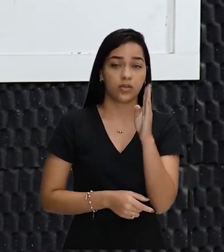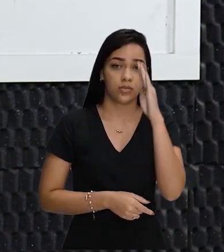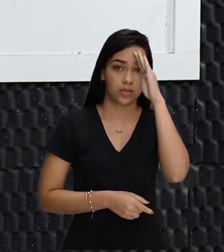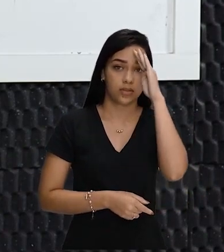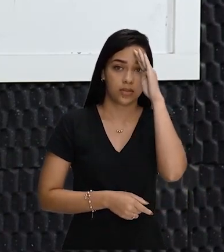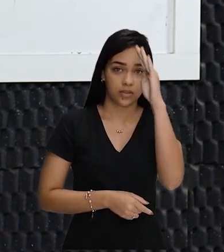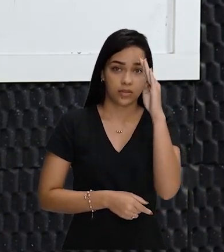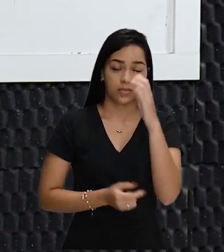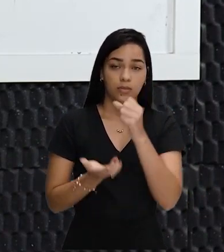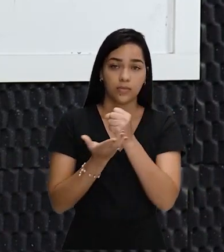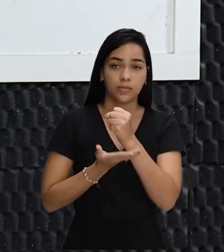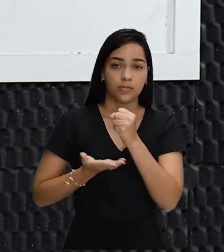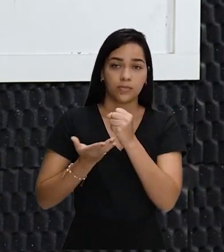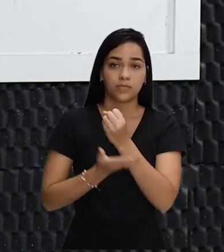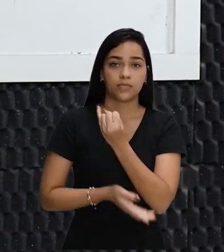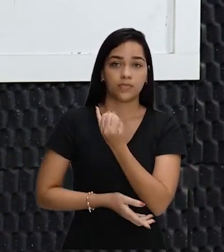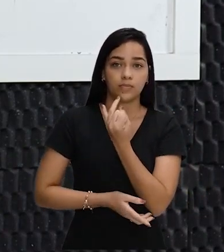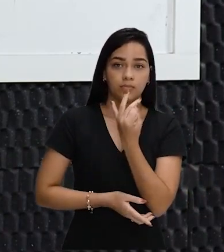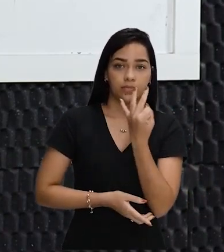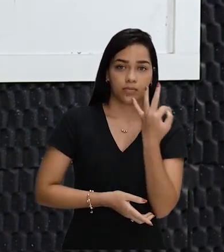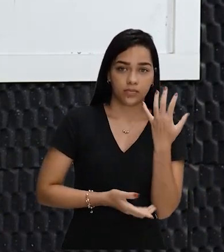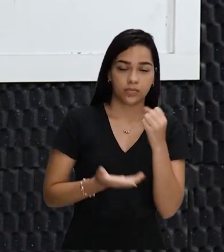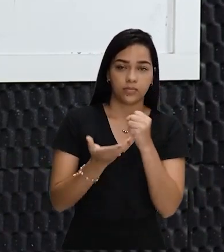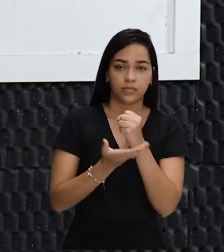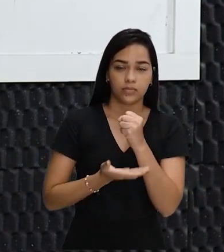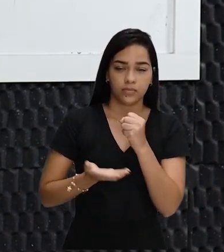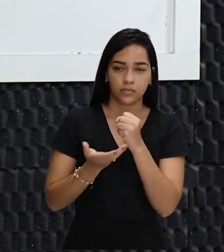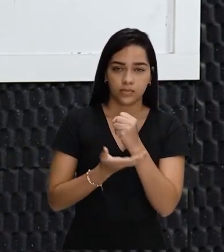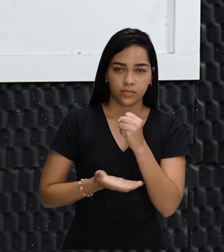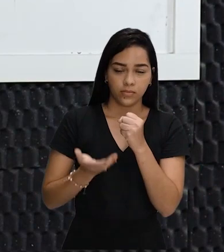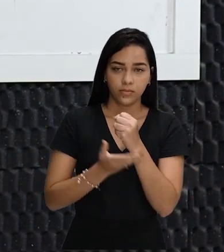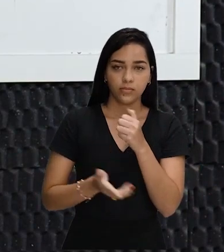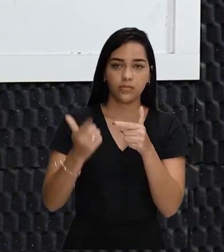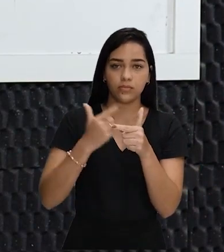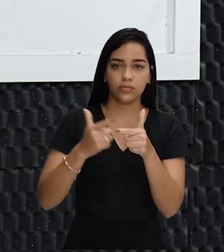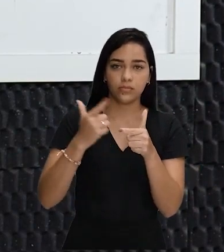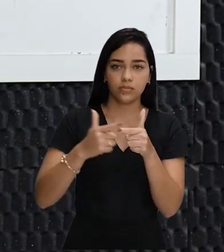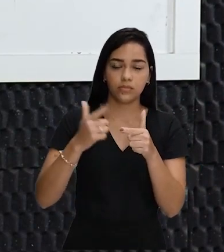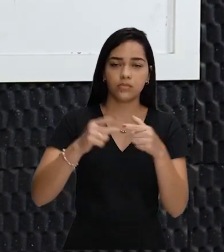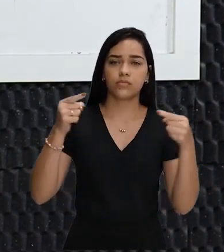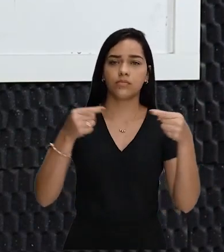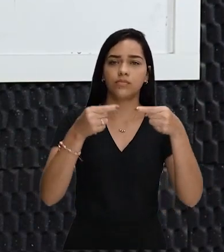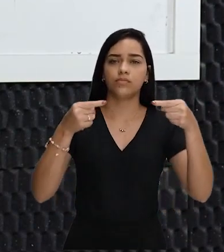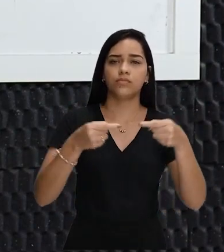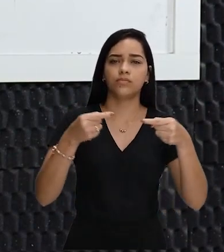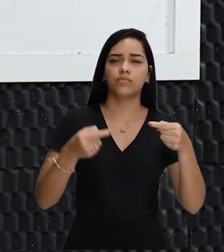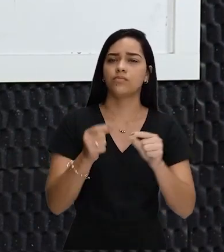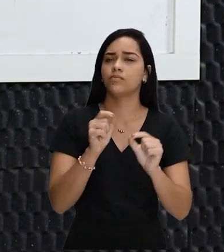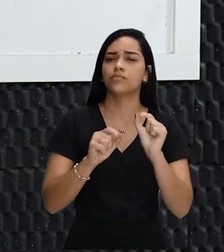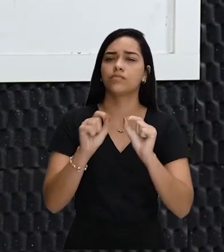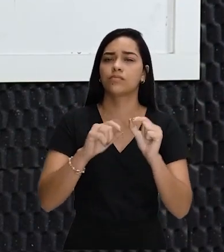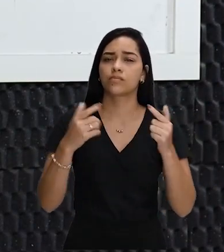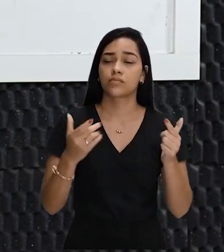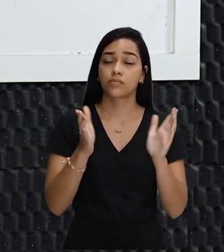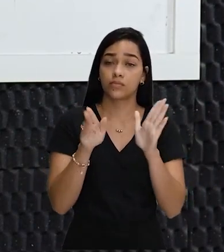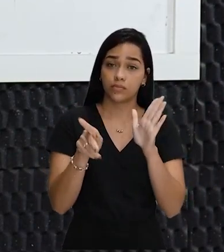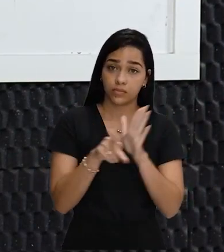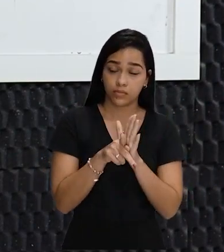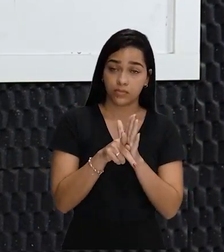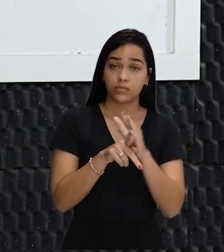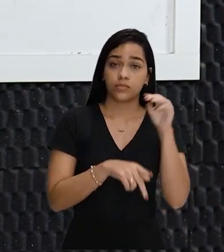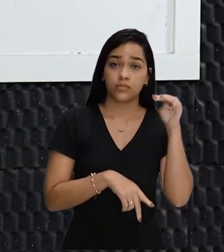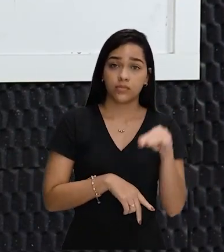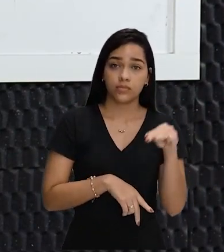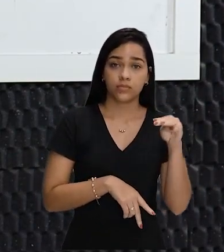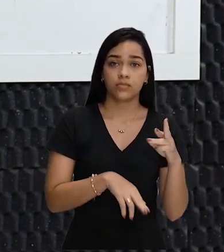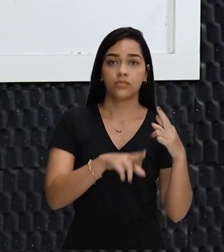da contagem né que a base dos problemas de análise combinatória e o que que é análise combinatória já falou aqui é o ramo da Matemática